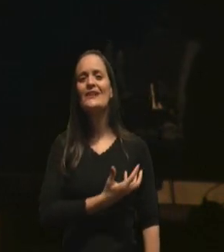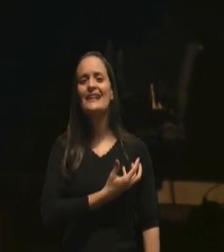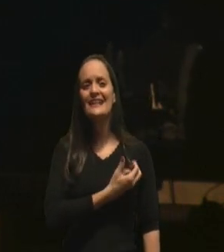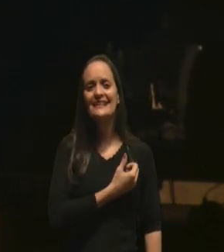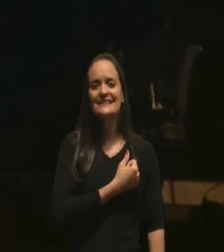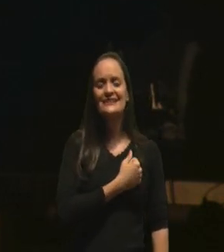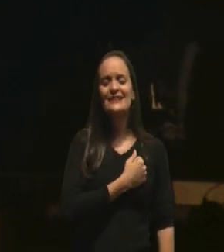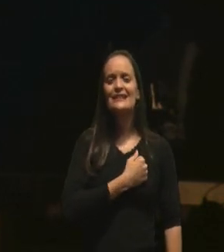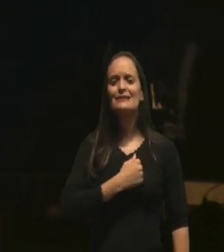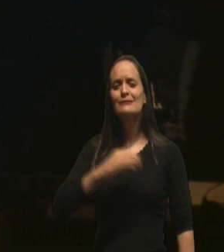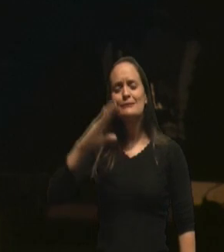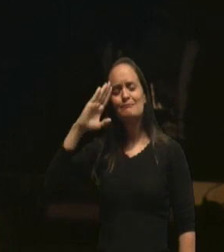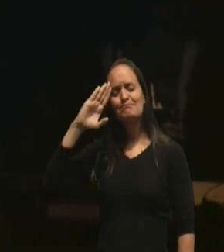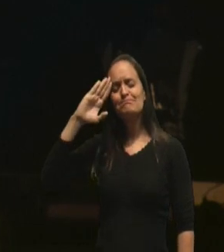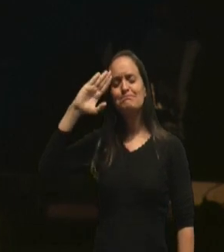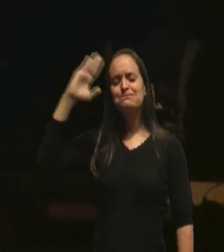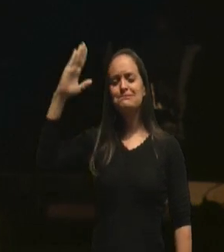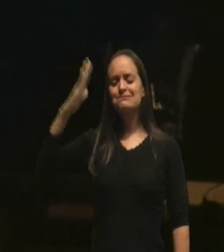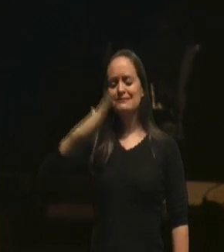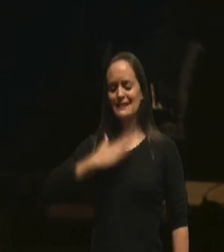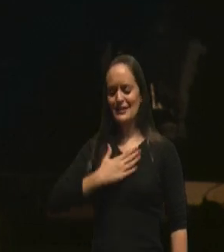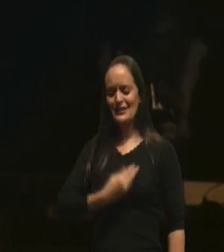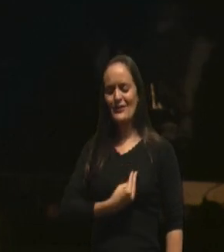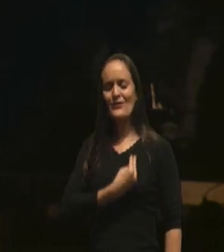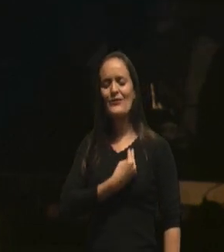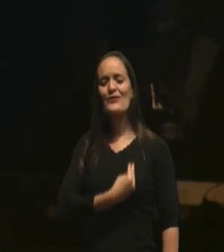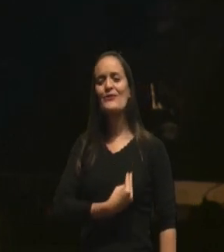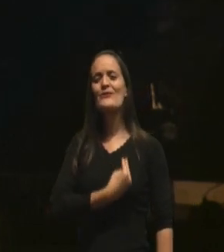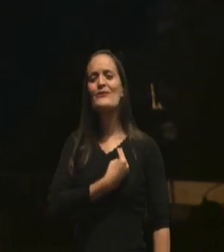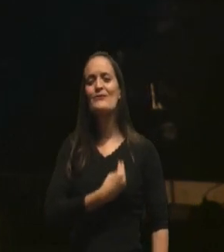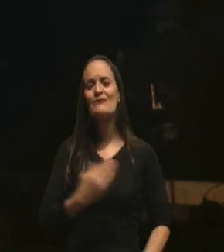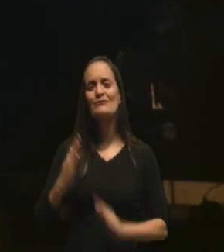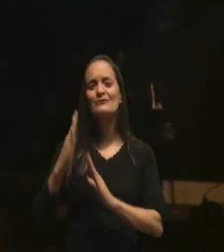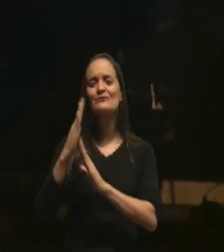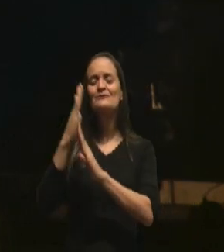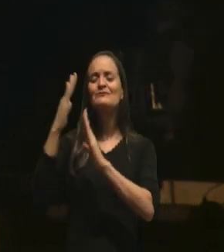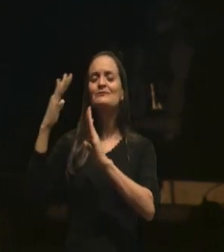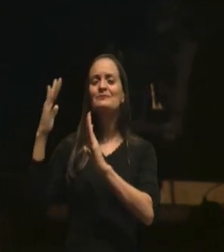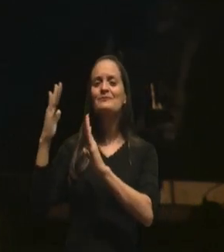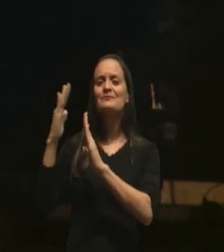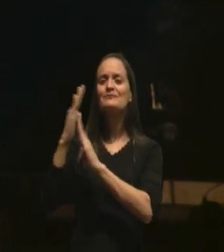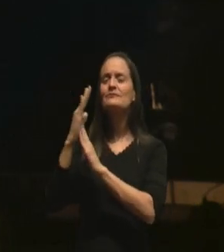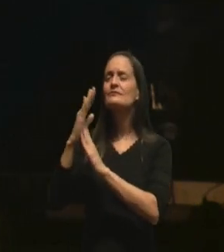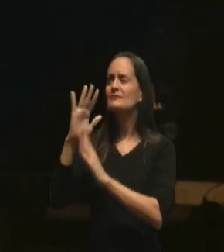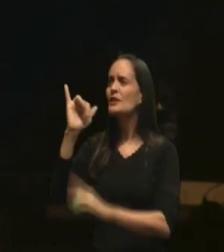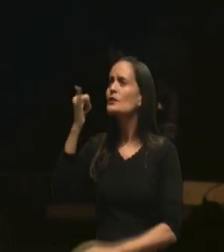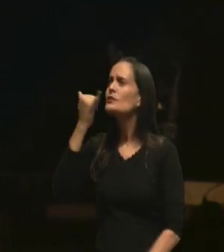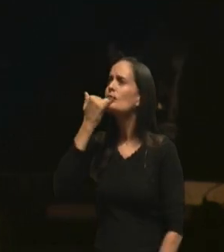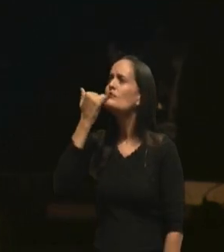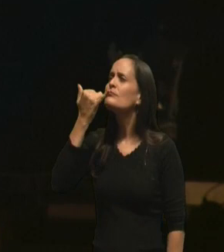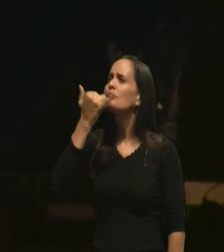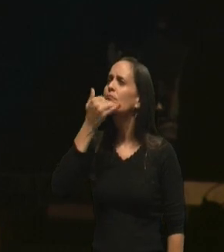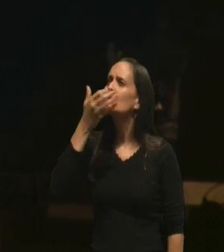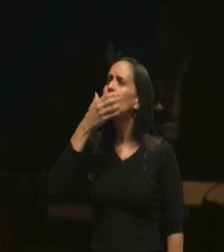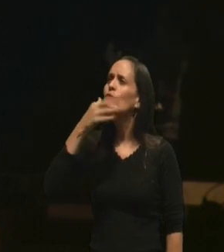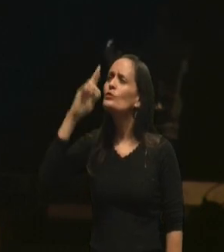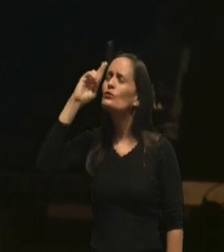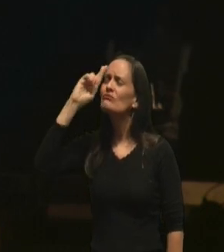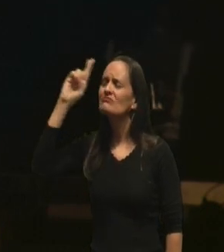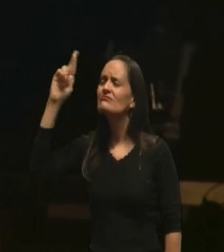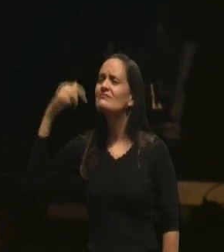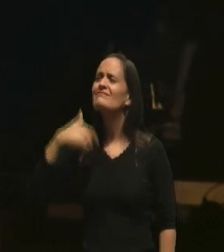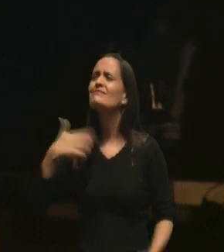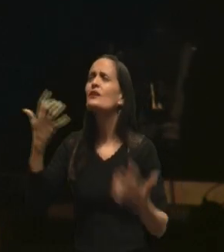Salvador, a essência do meu louvor. Perdão, Senhor, é